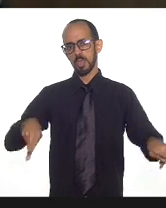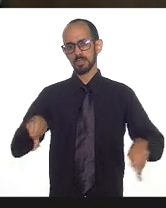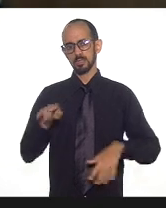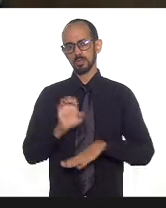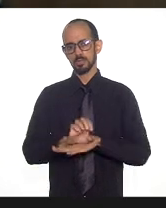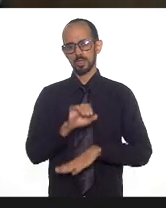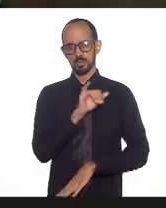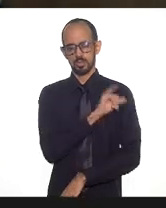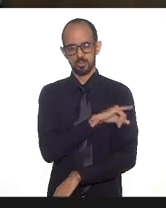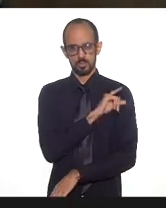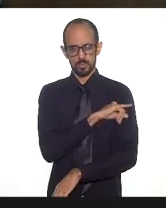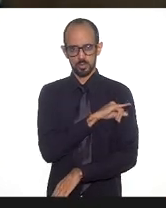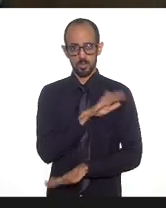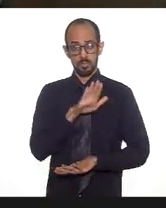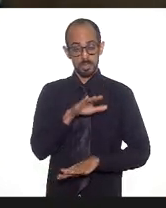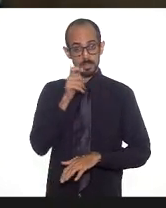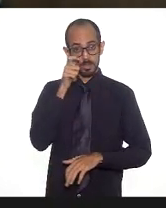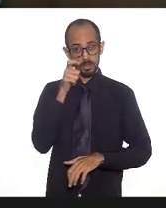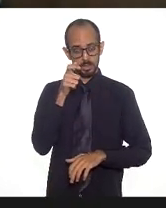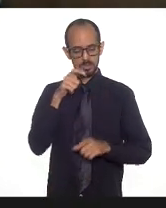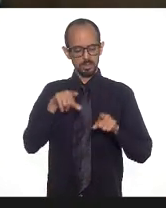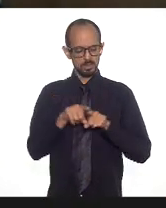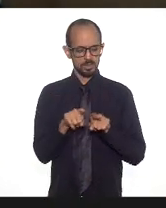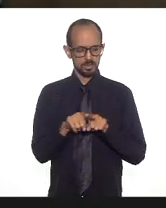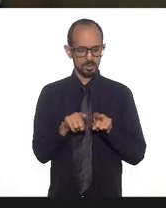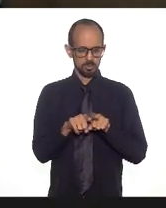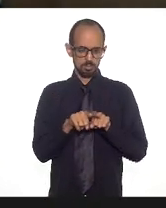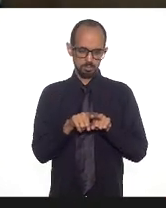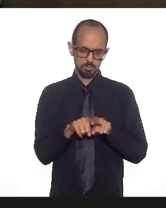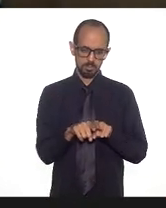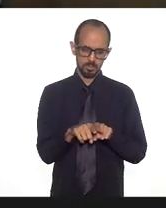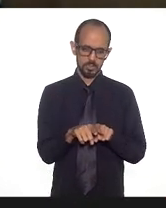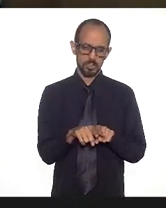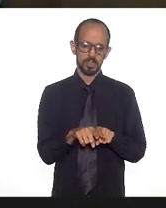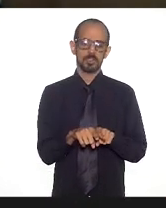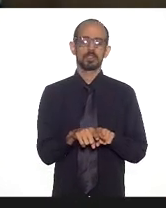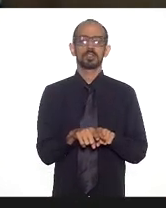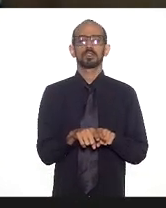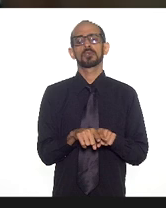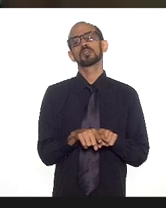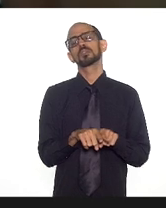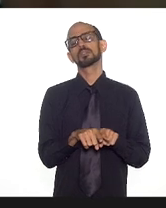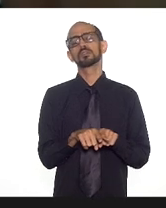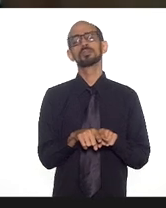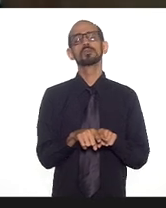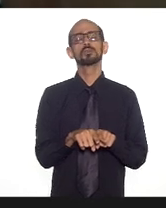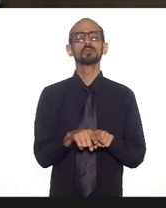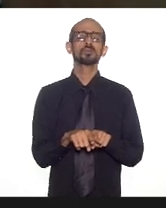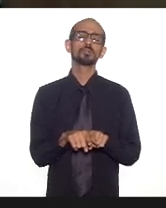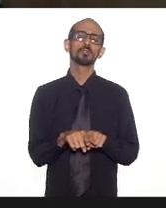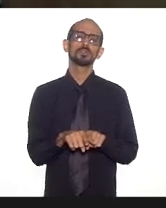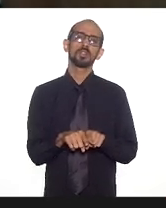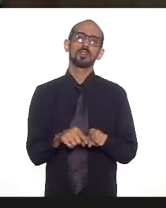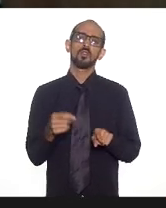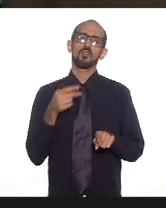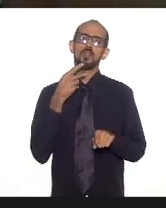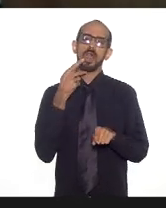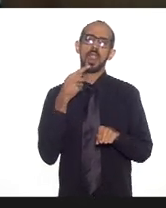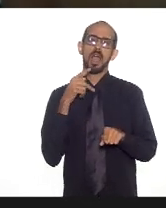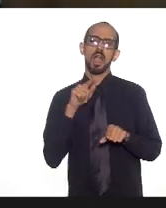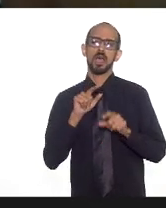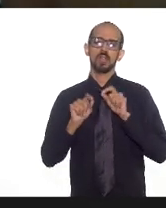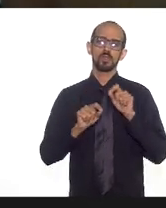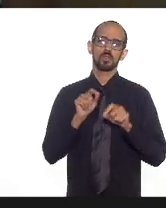Agora, interessante, só um minuto, importante colocar que